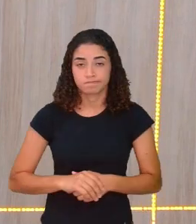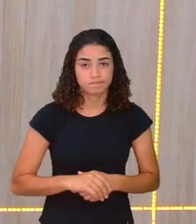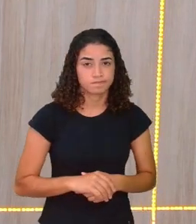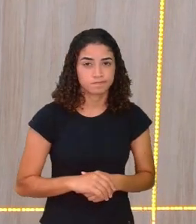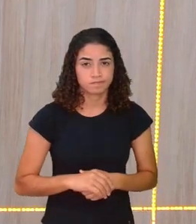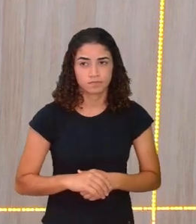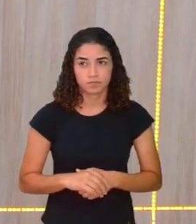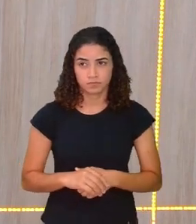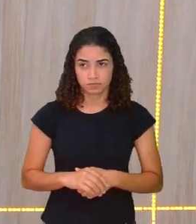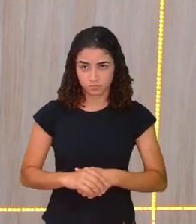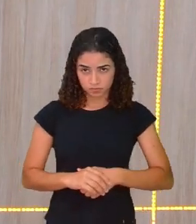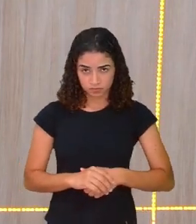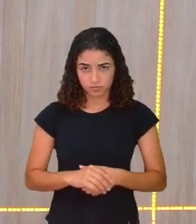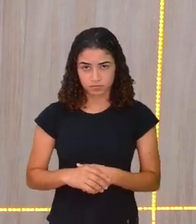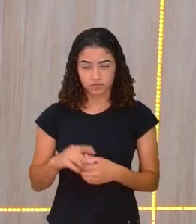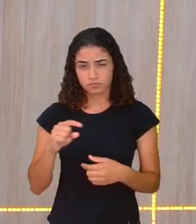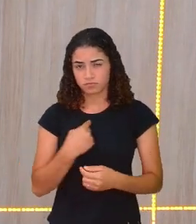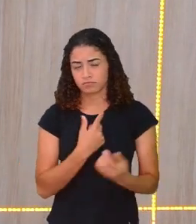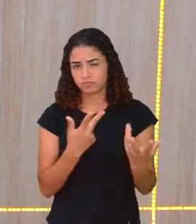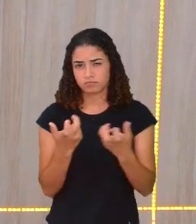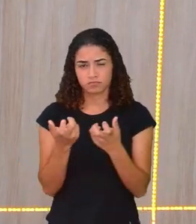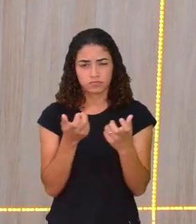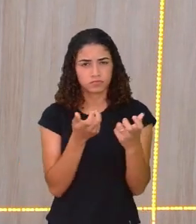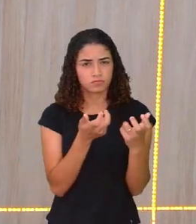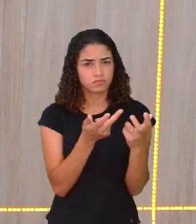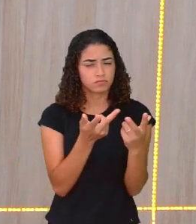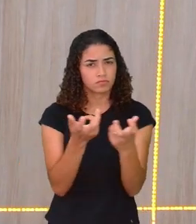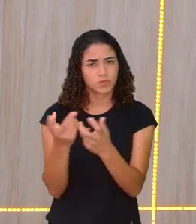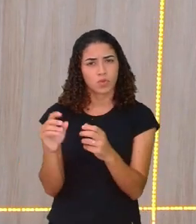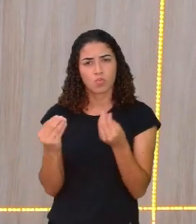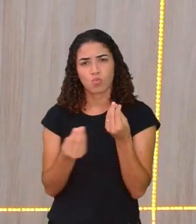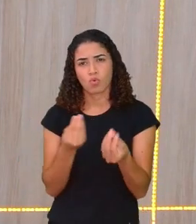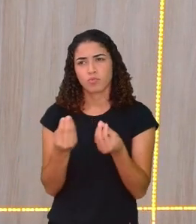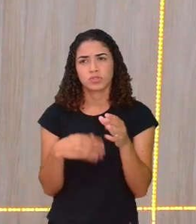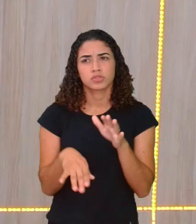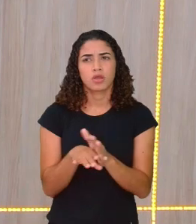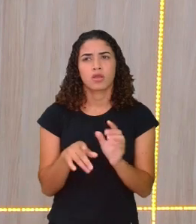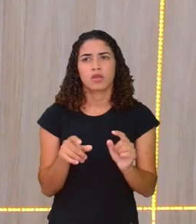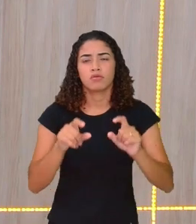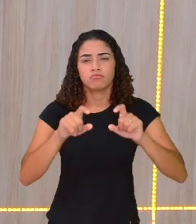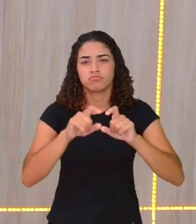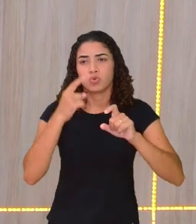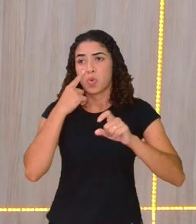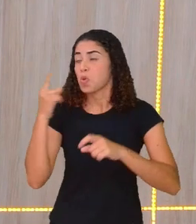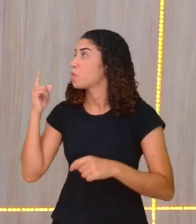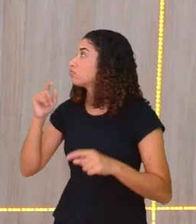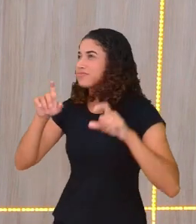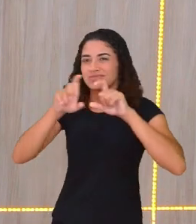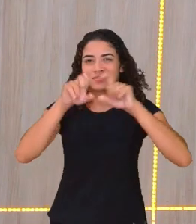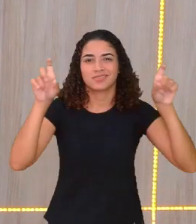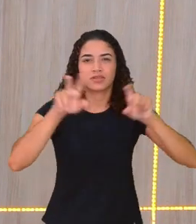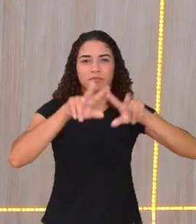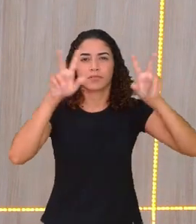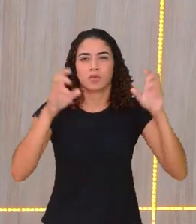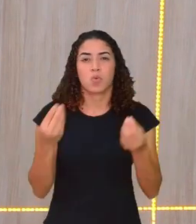vai identificar como é que a gente chega no comprimento da